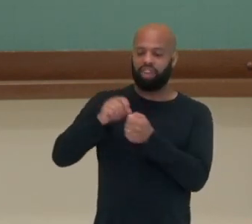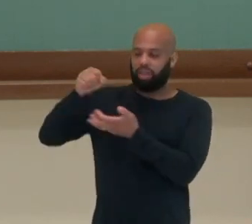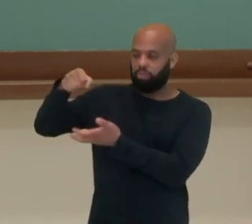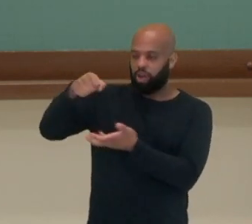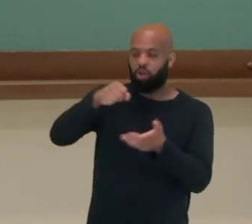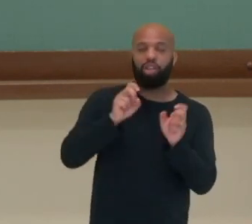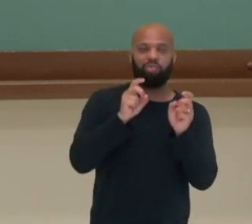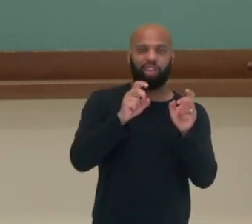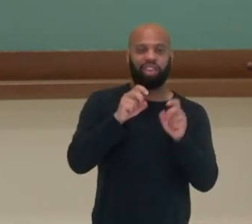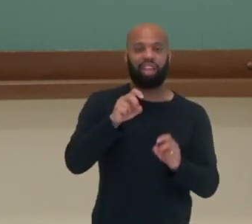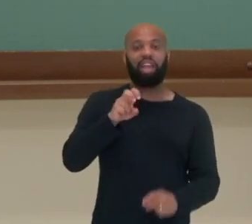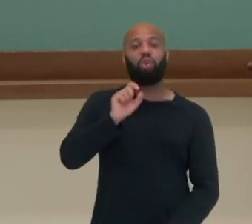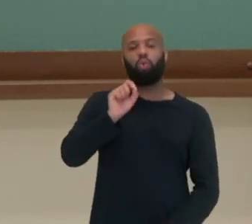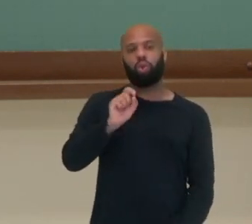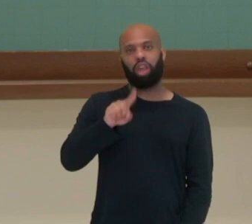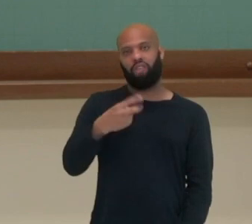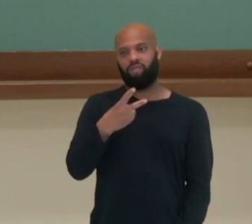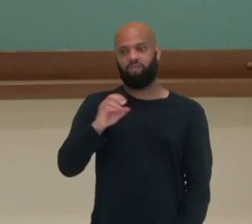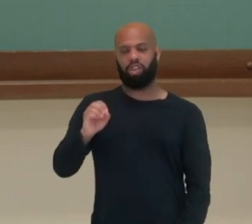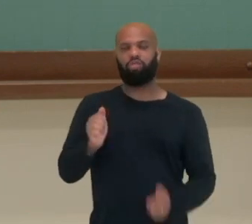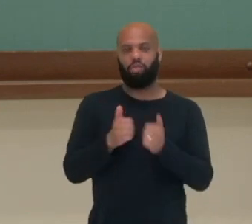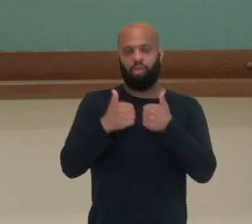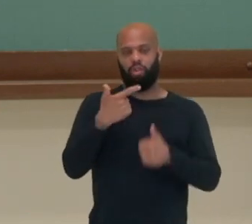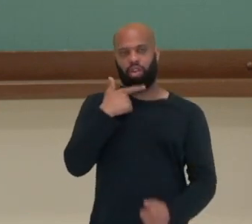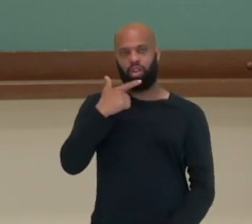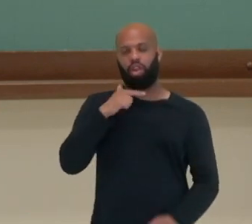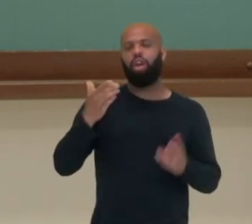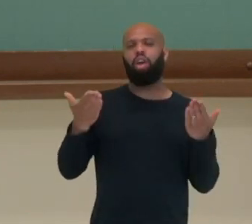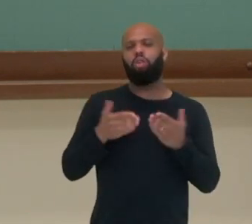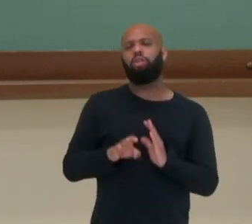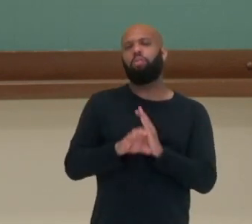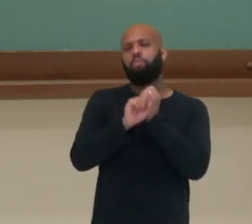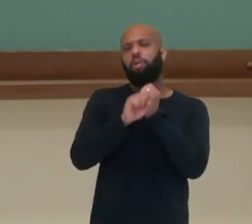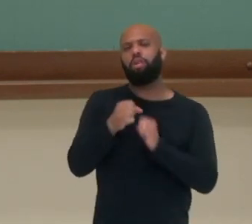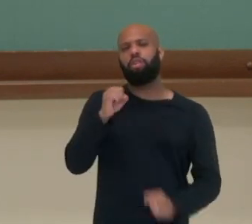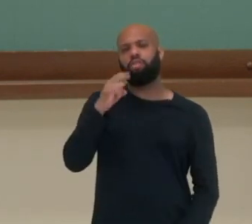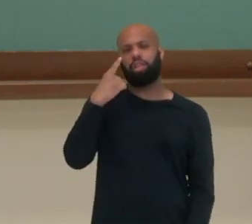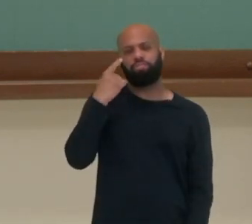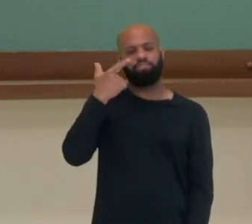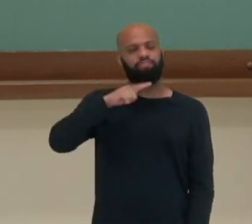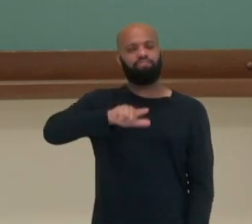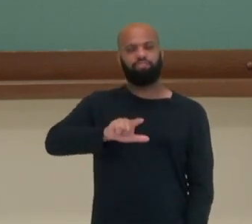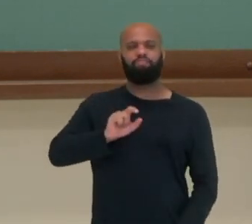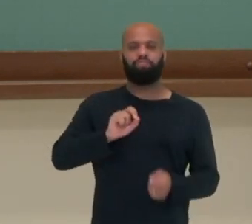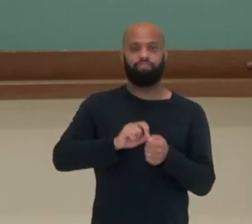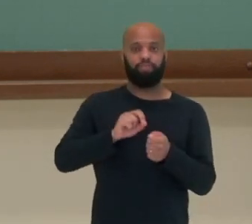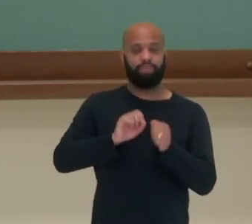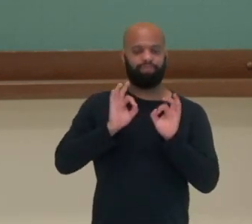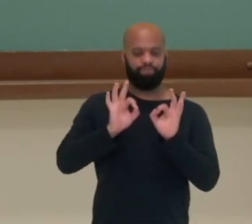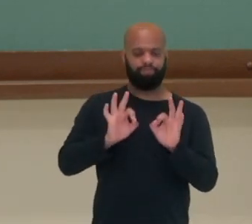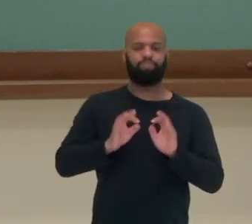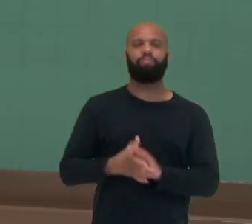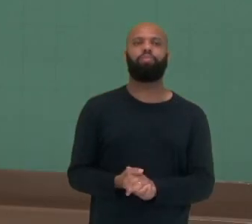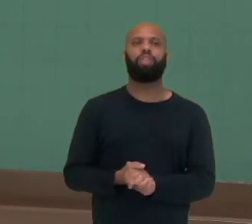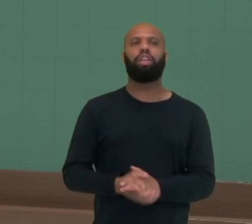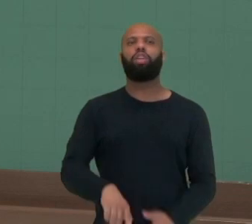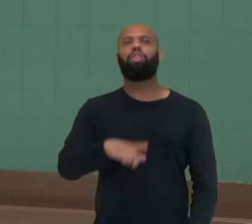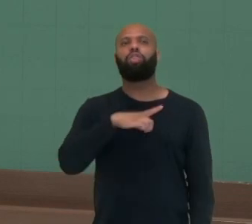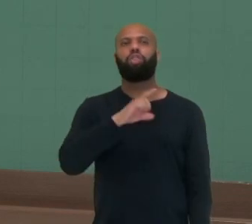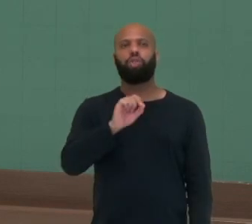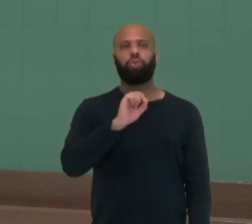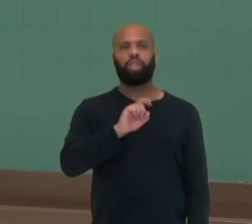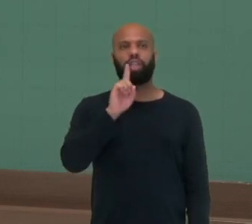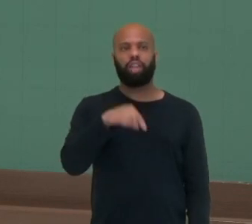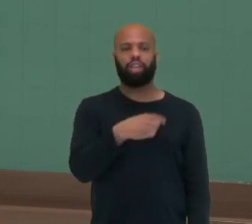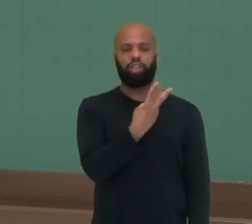20 pãezinhos. Então vamos ver como que a gente chegou a esse cálculo e ver se vocês conseguiram acertar. Vamos lá. Então nós tínhamos ali R$